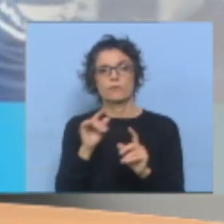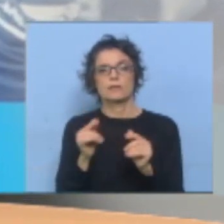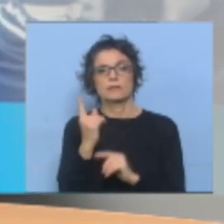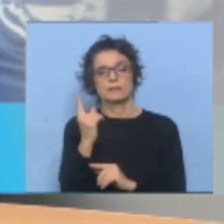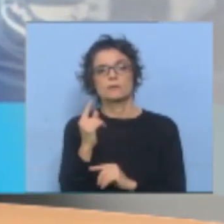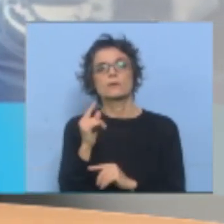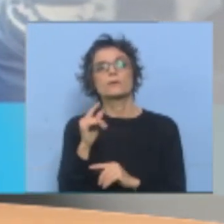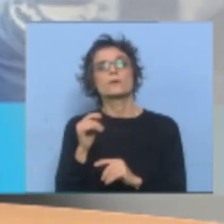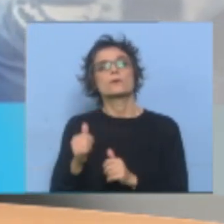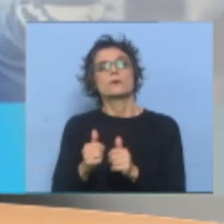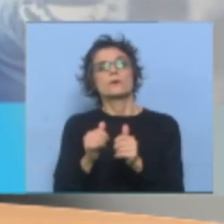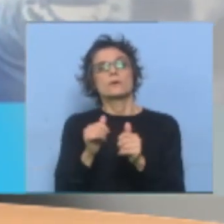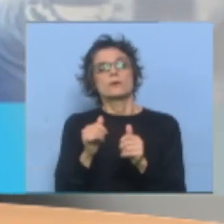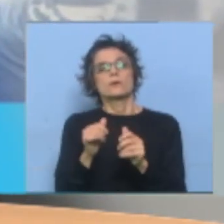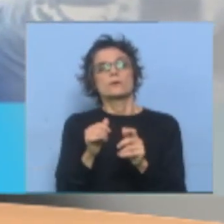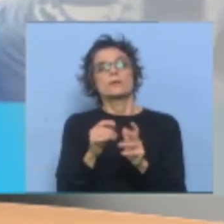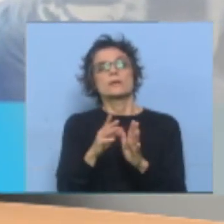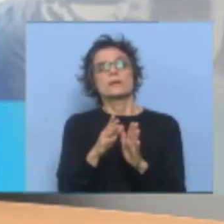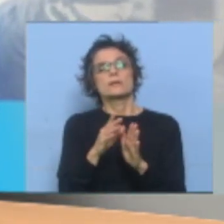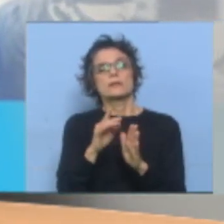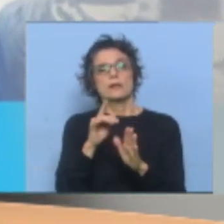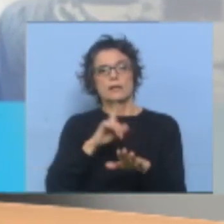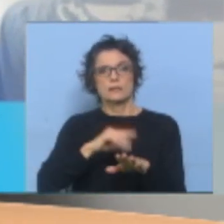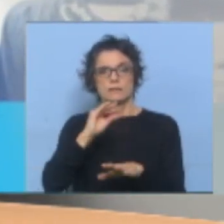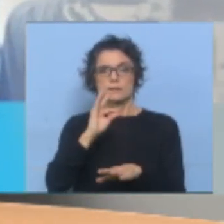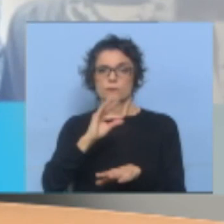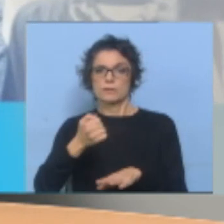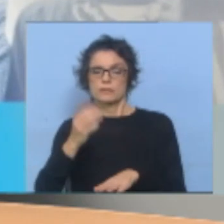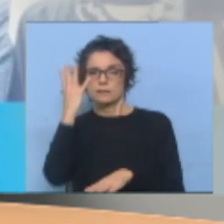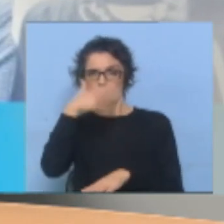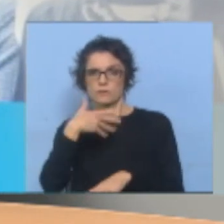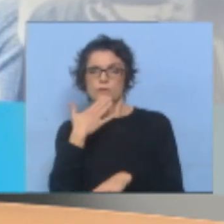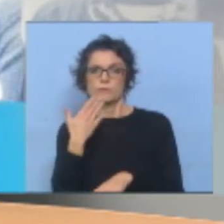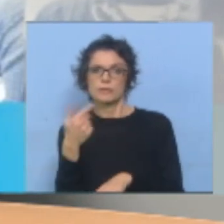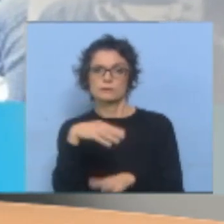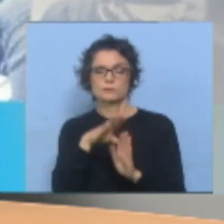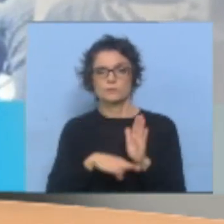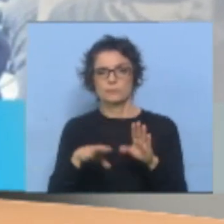edição rádio do programa Eclésia quando forem 22h45. Obrigado por ter estado